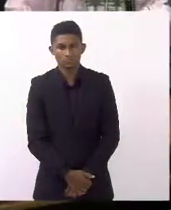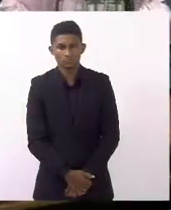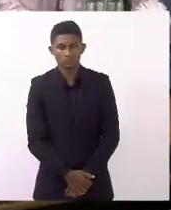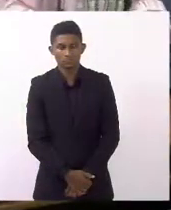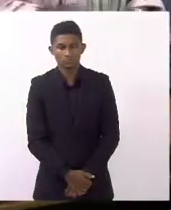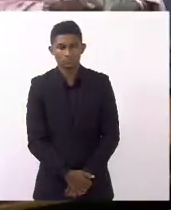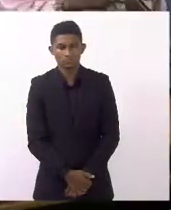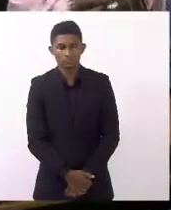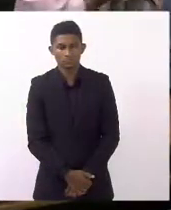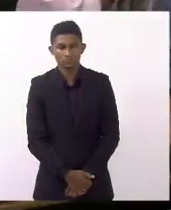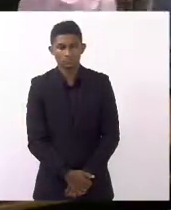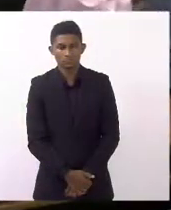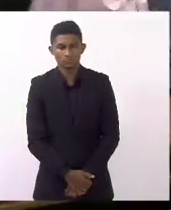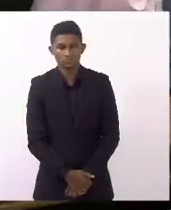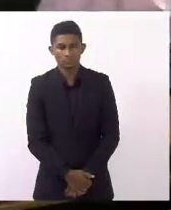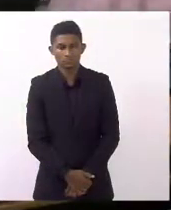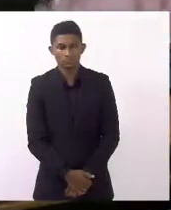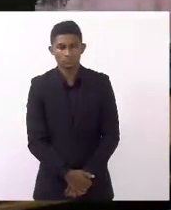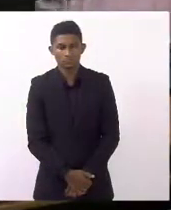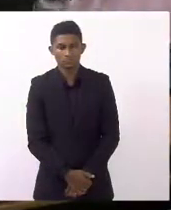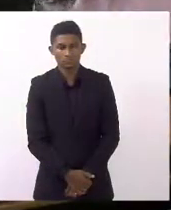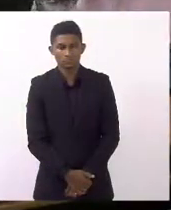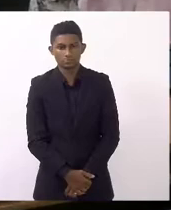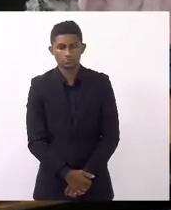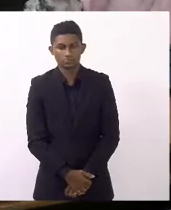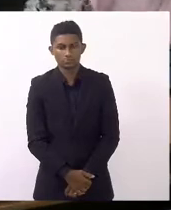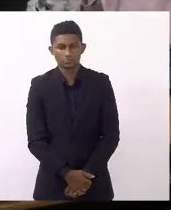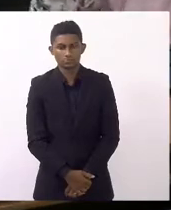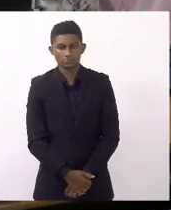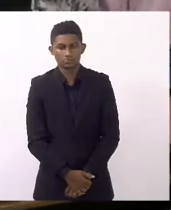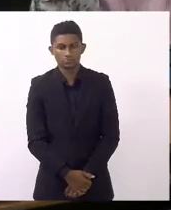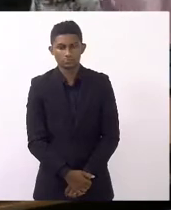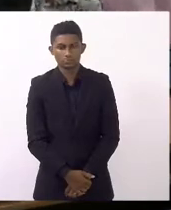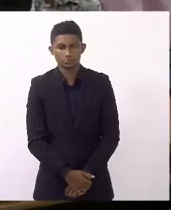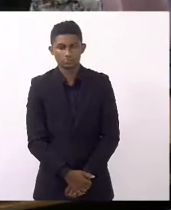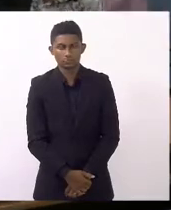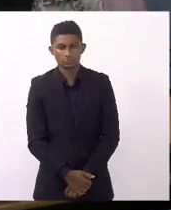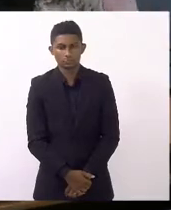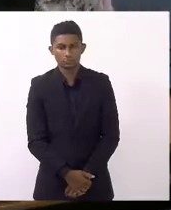E aí a música brasileira